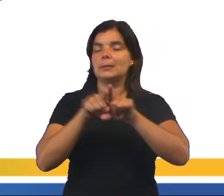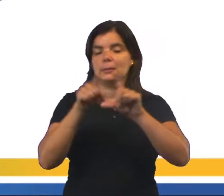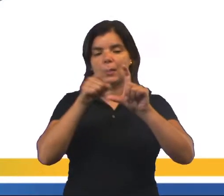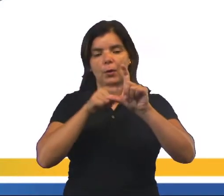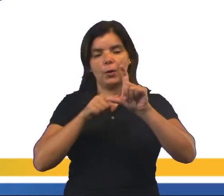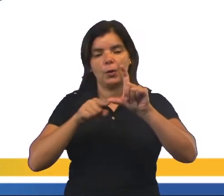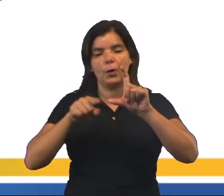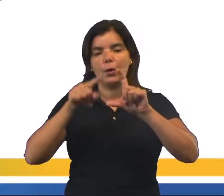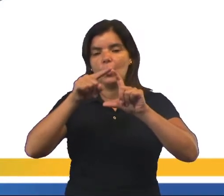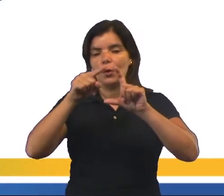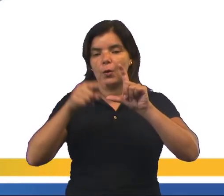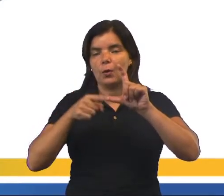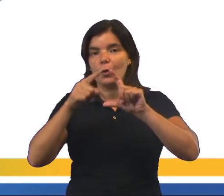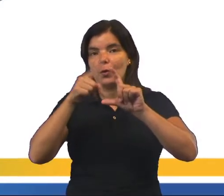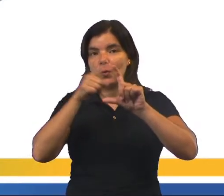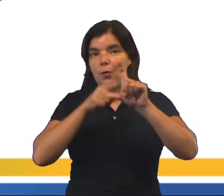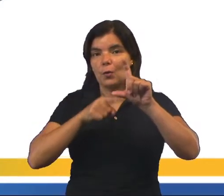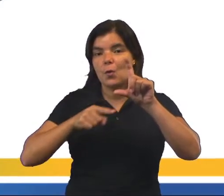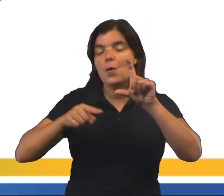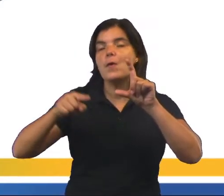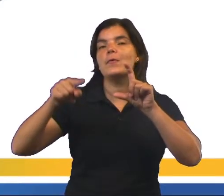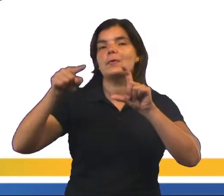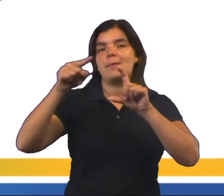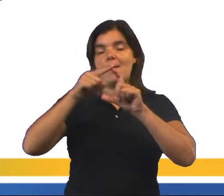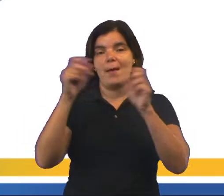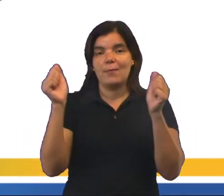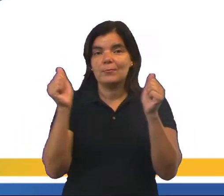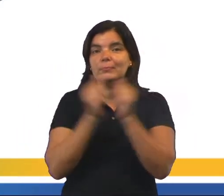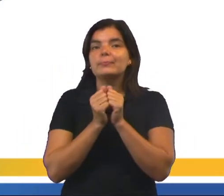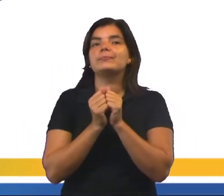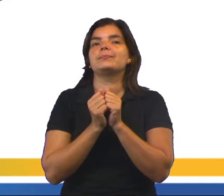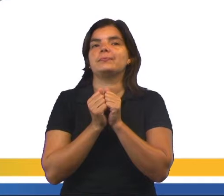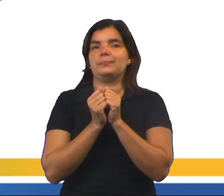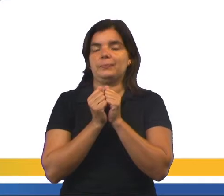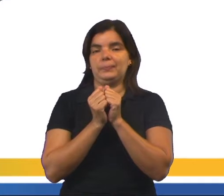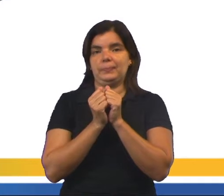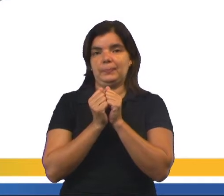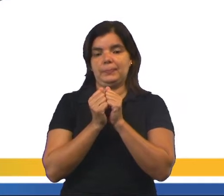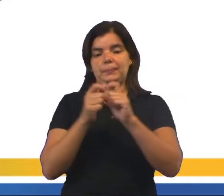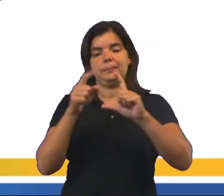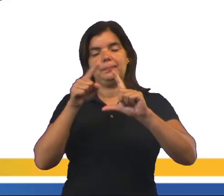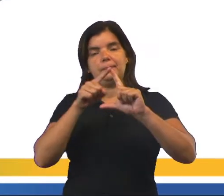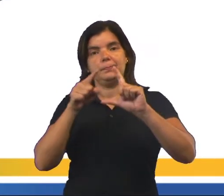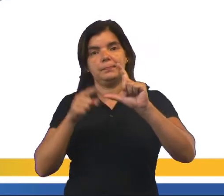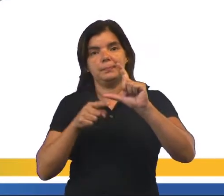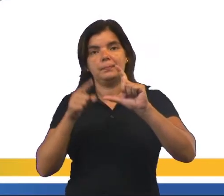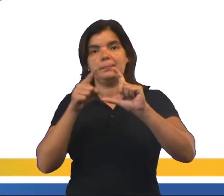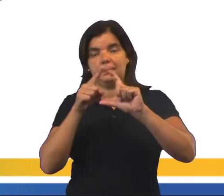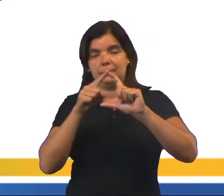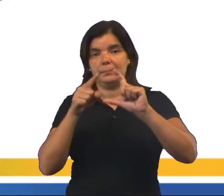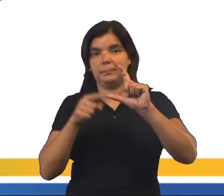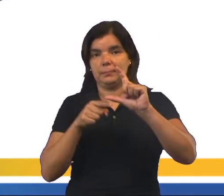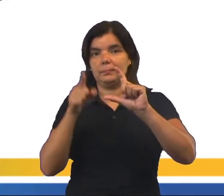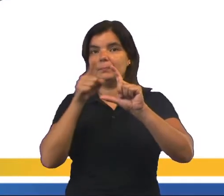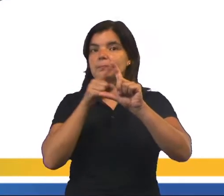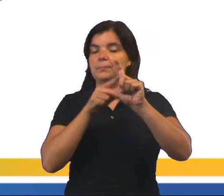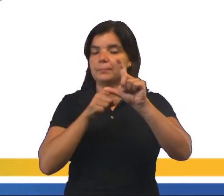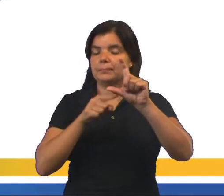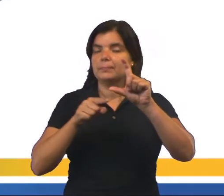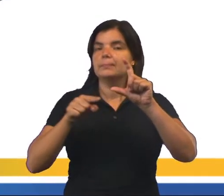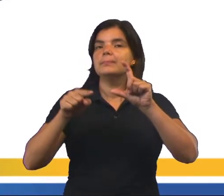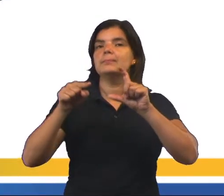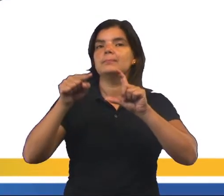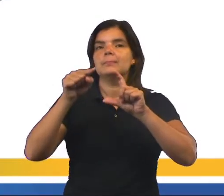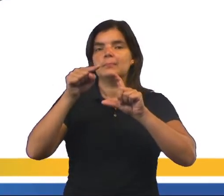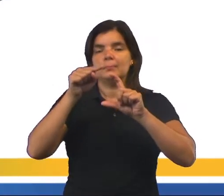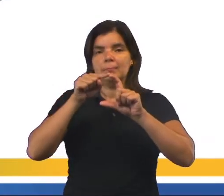redor e eu pintei a região porque o nosso círculo é a junção da circunferência com os infinitos pontos que